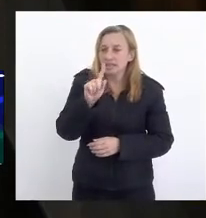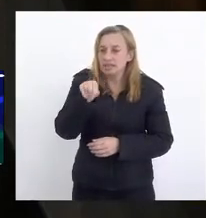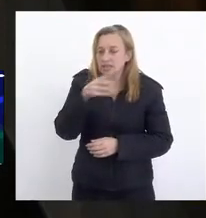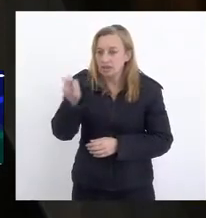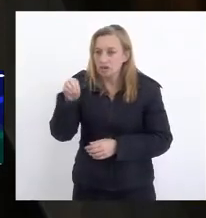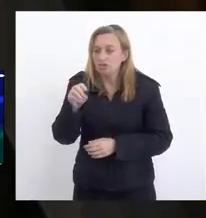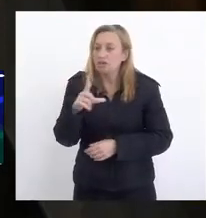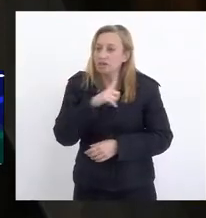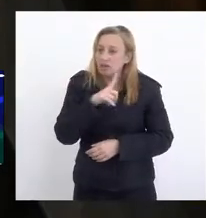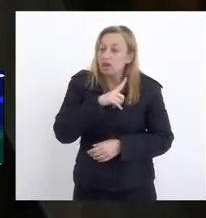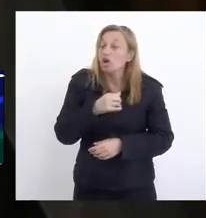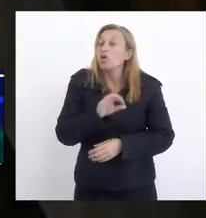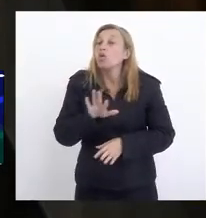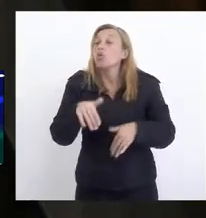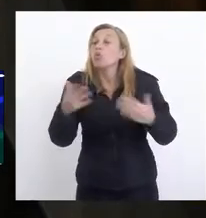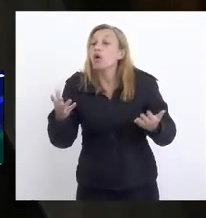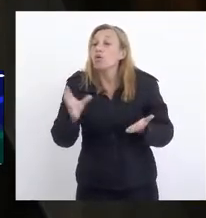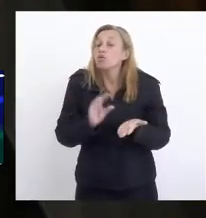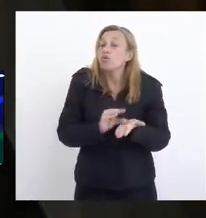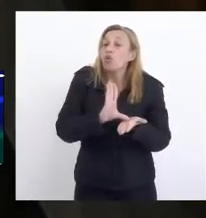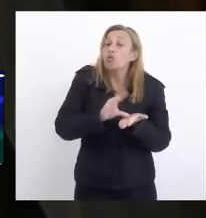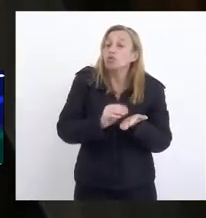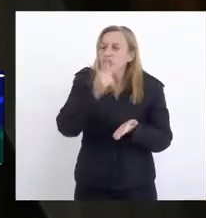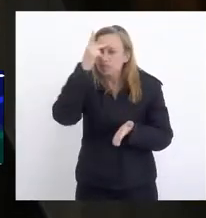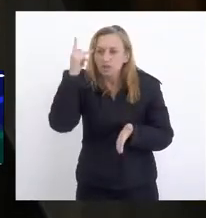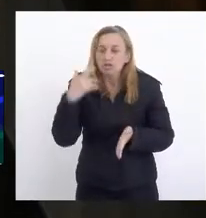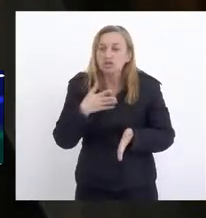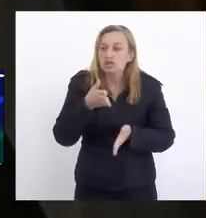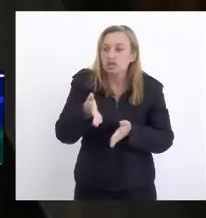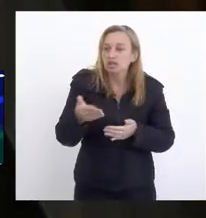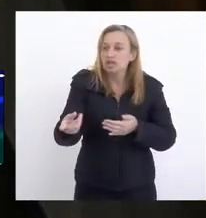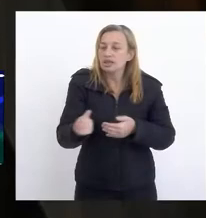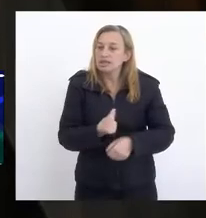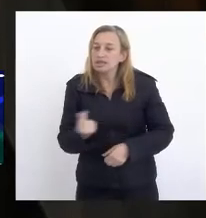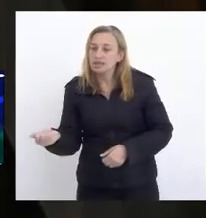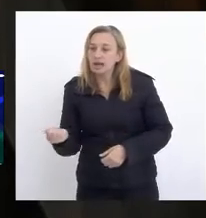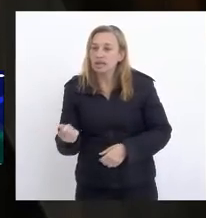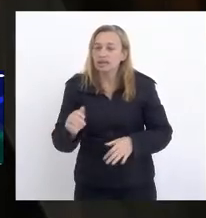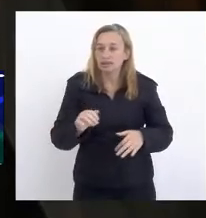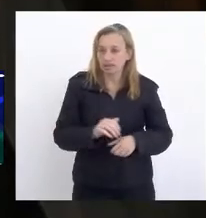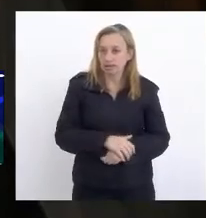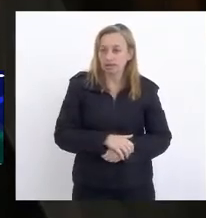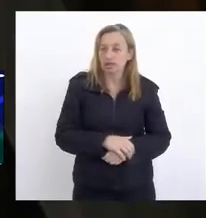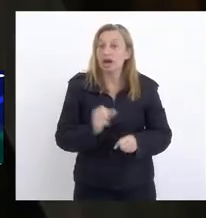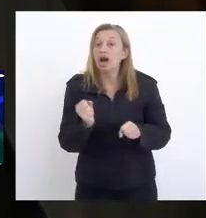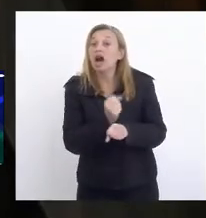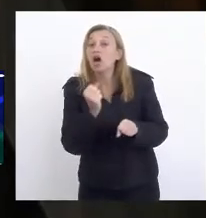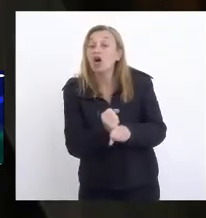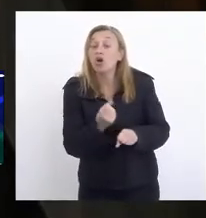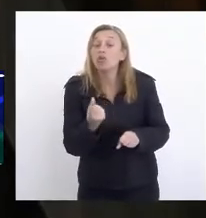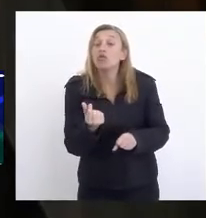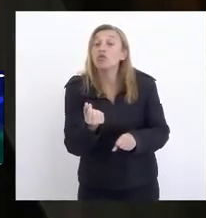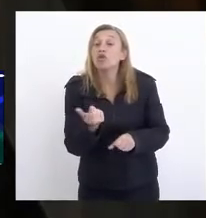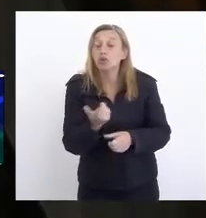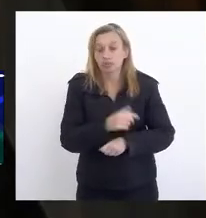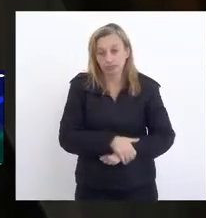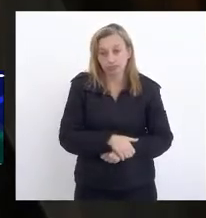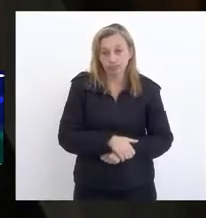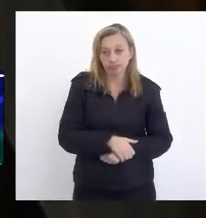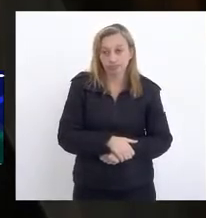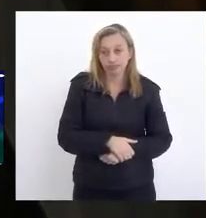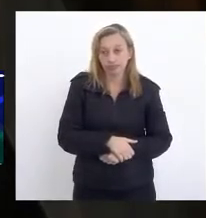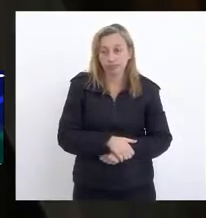Qual o volume de passageiros que entra e sai em cada estação? Qual o valor da obra? Qual o valor